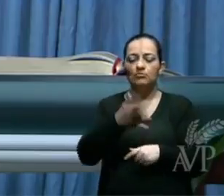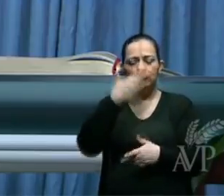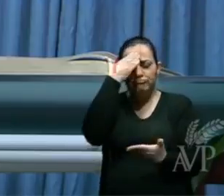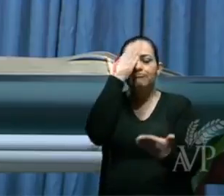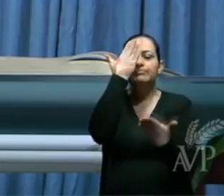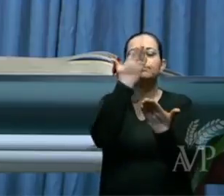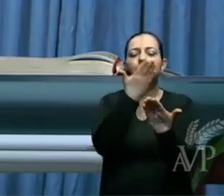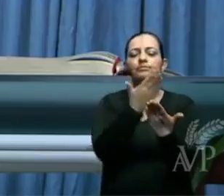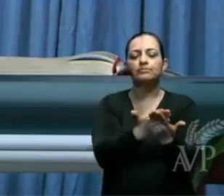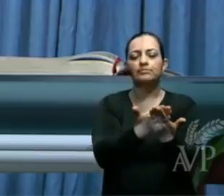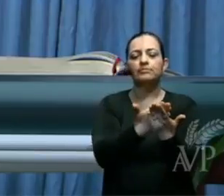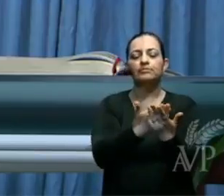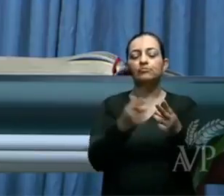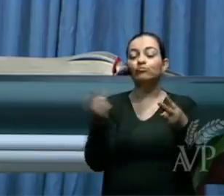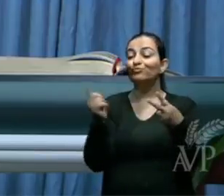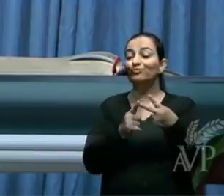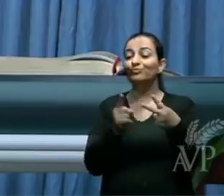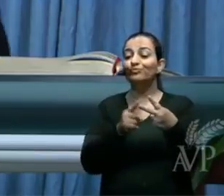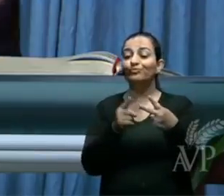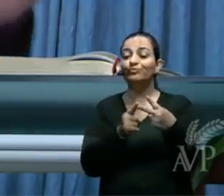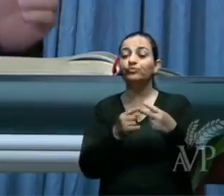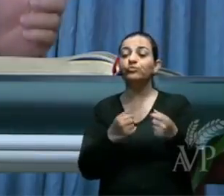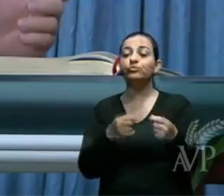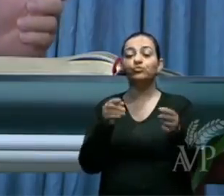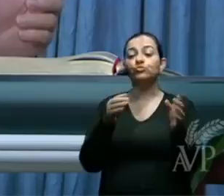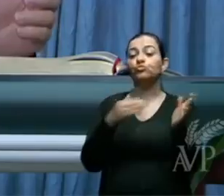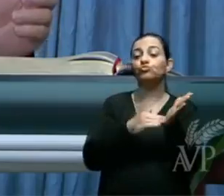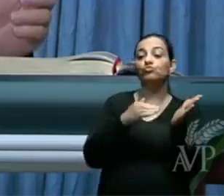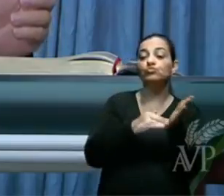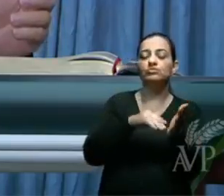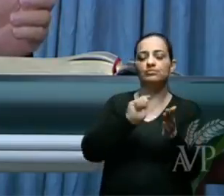cresceram na voz do derradeiro